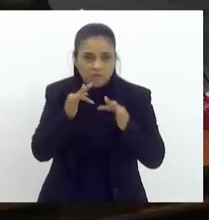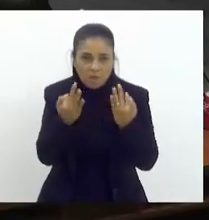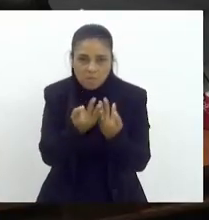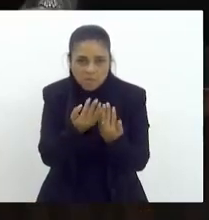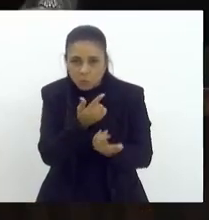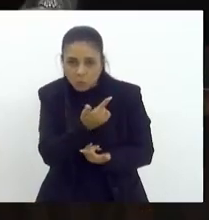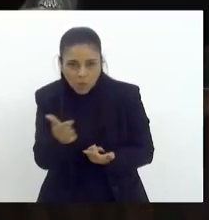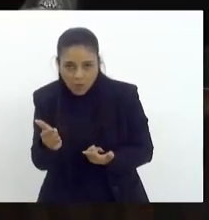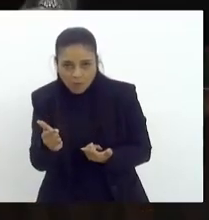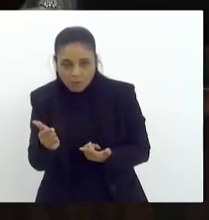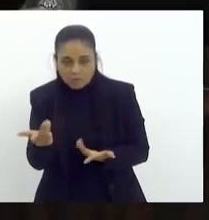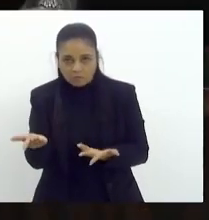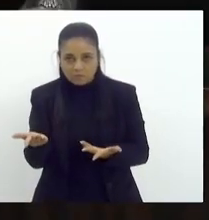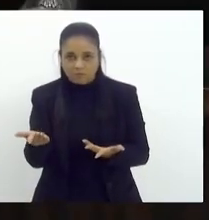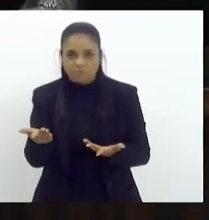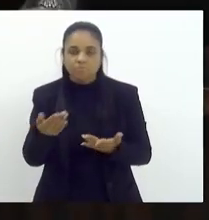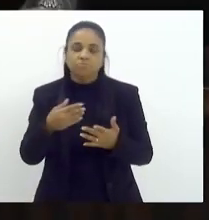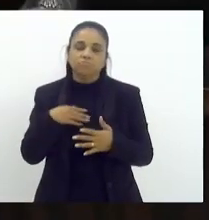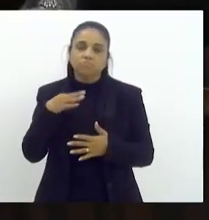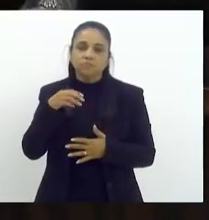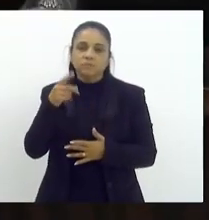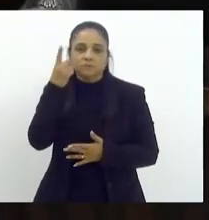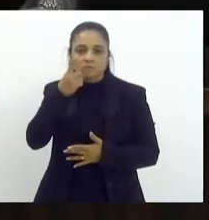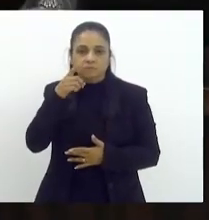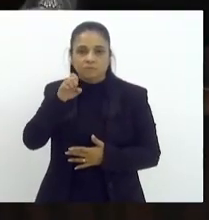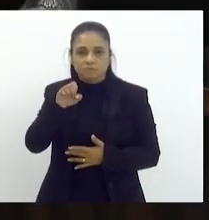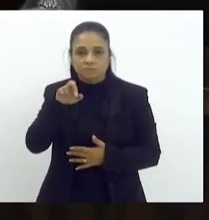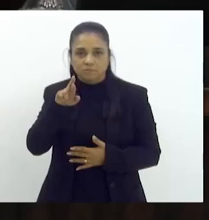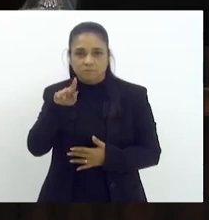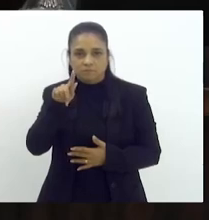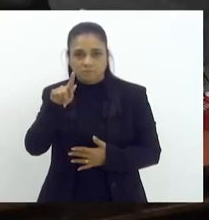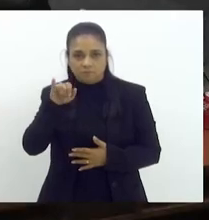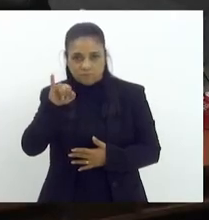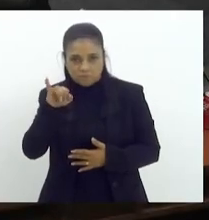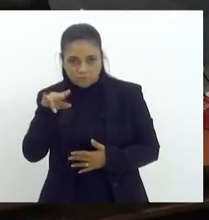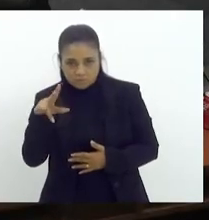Deputado Dr Serginho em seguida a gente